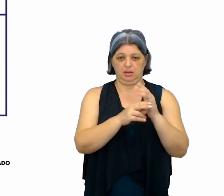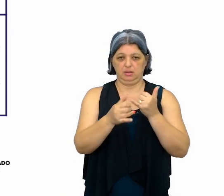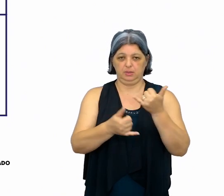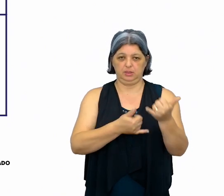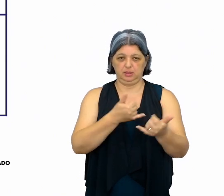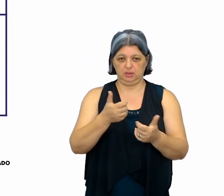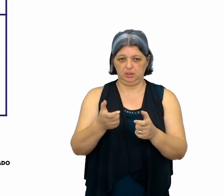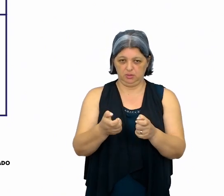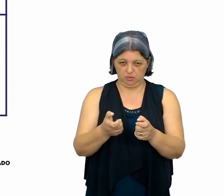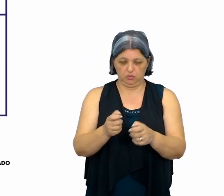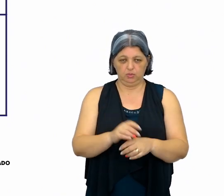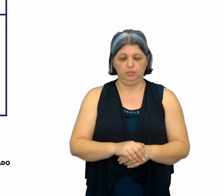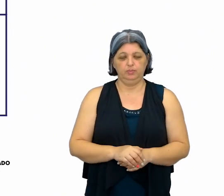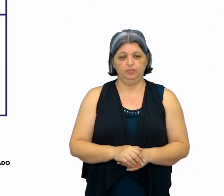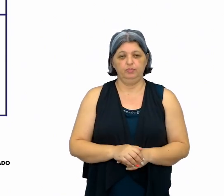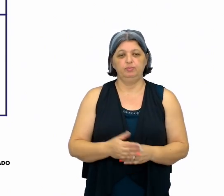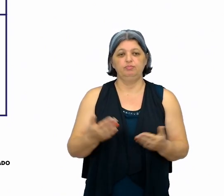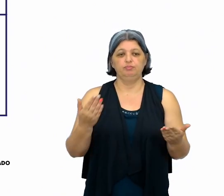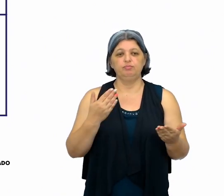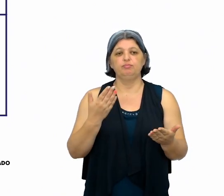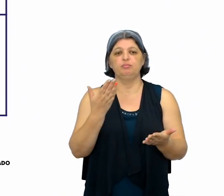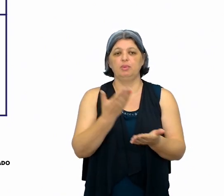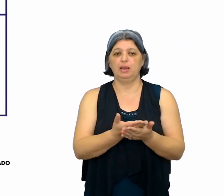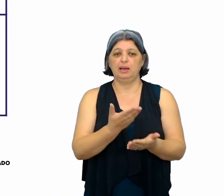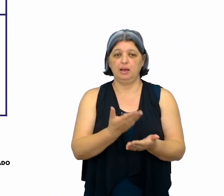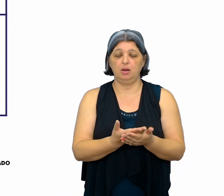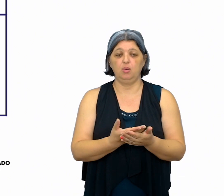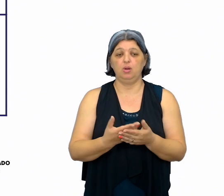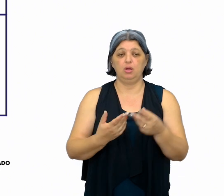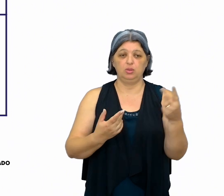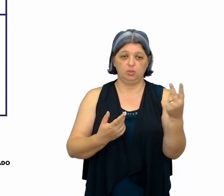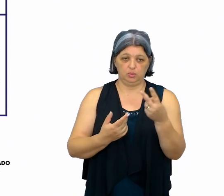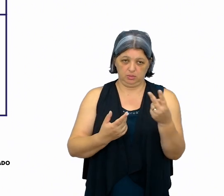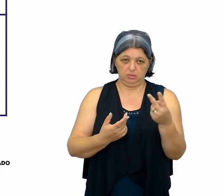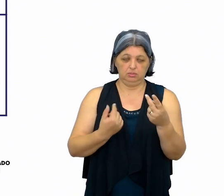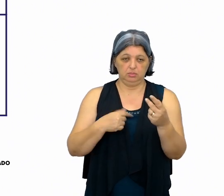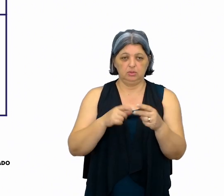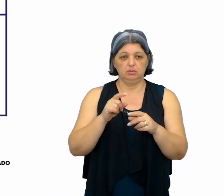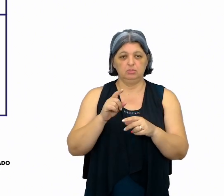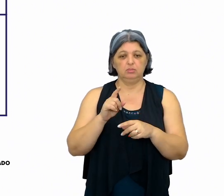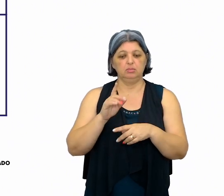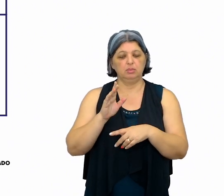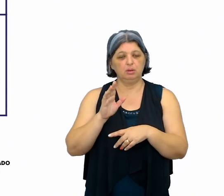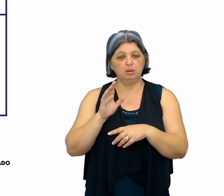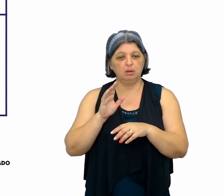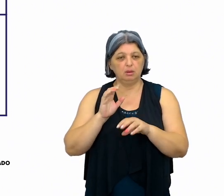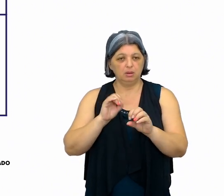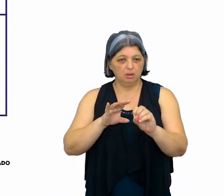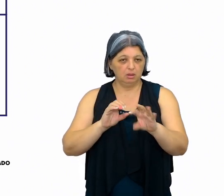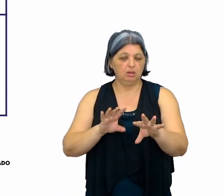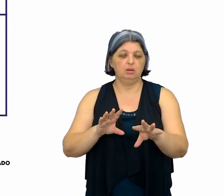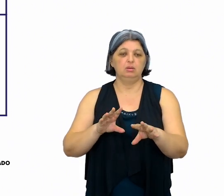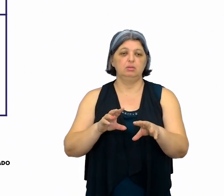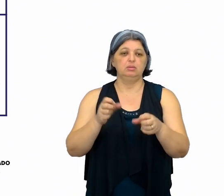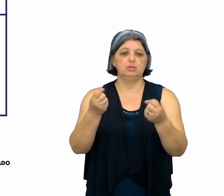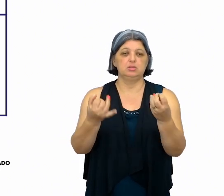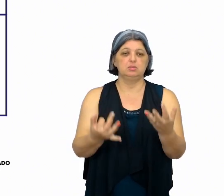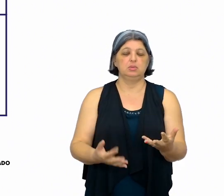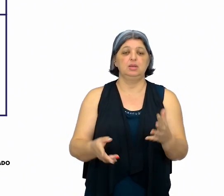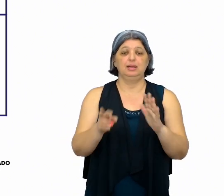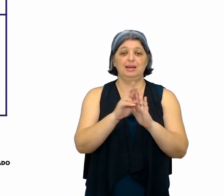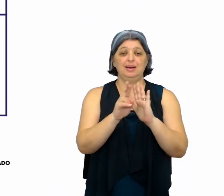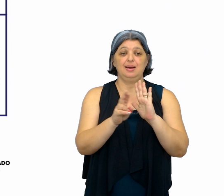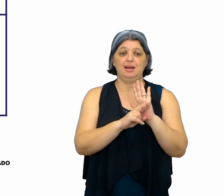Cabe destacar que a aula 2, ela sensibiliza os estudantes sobre a importância das regras do jogo,